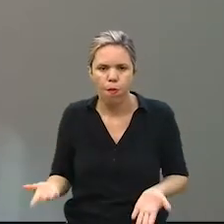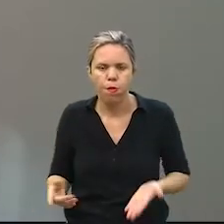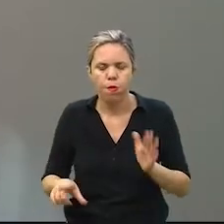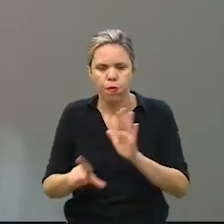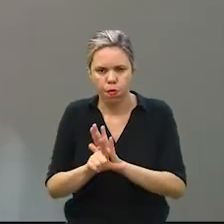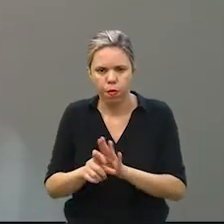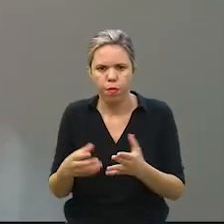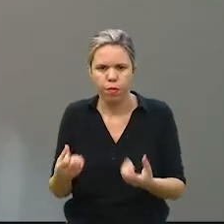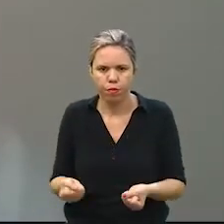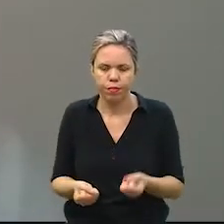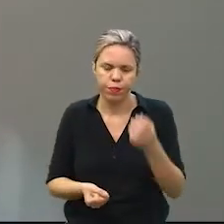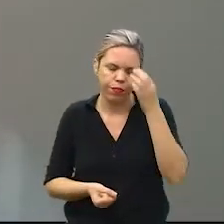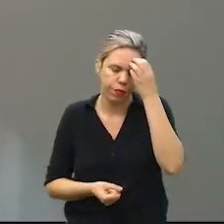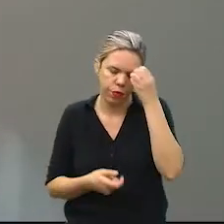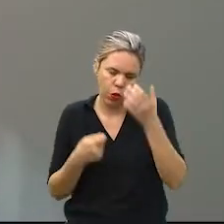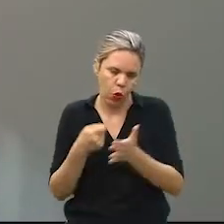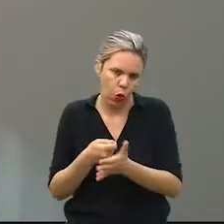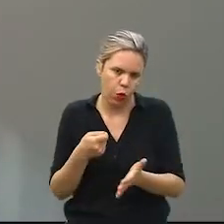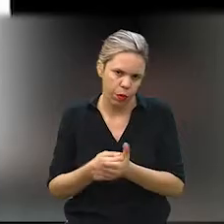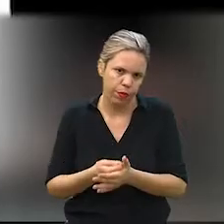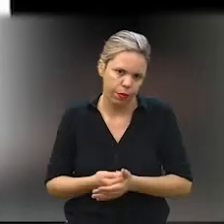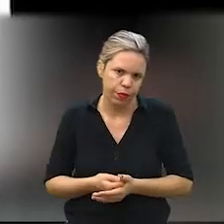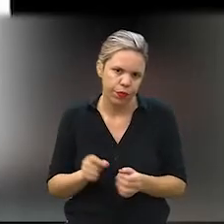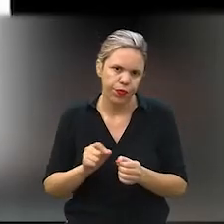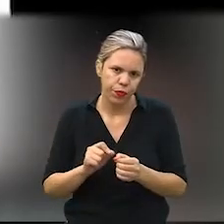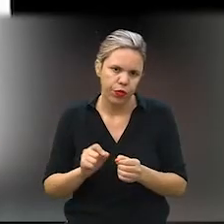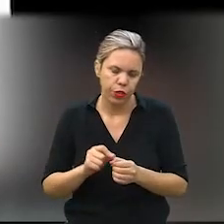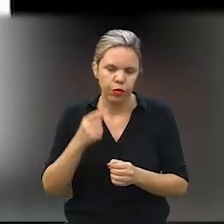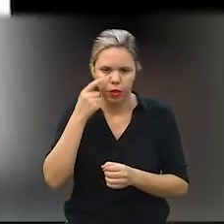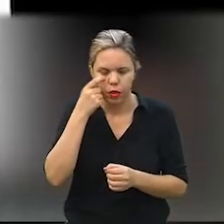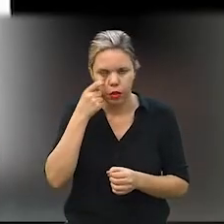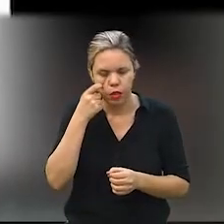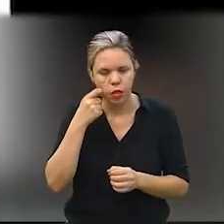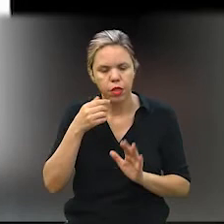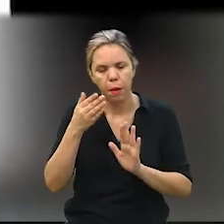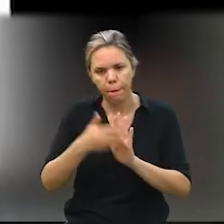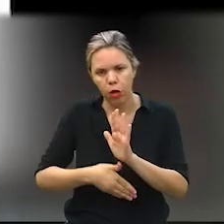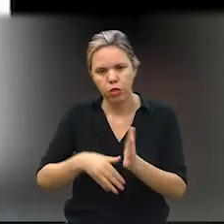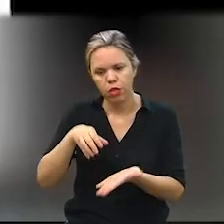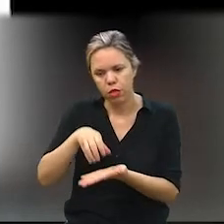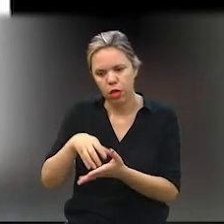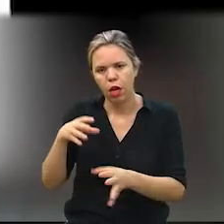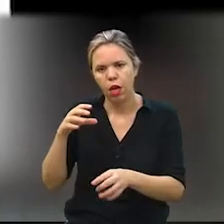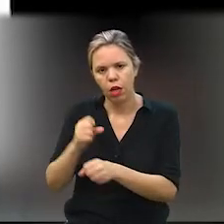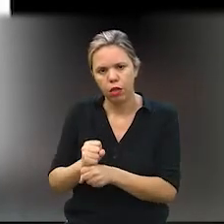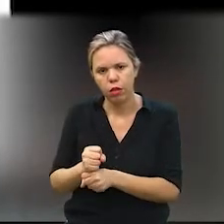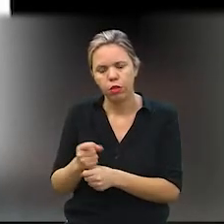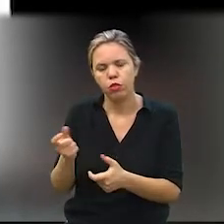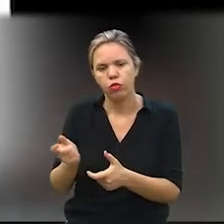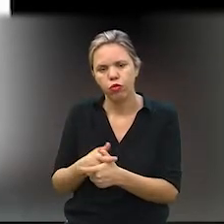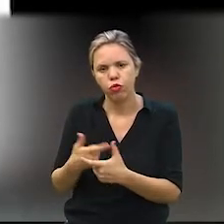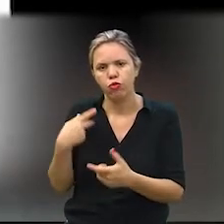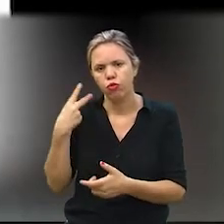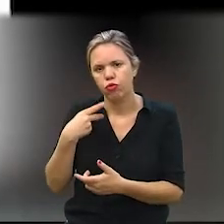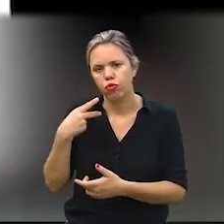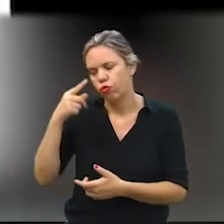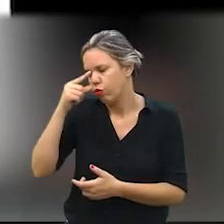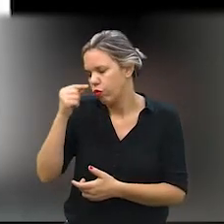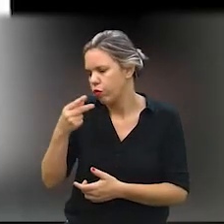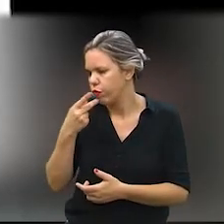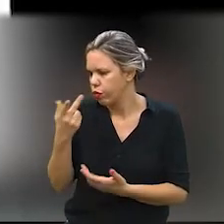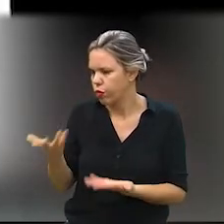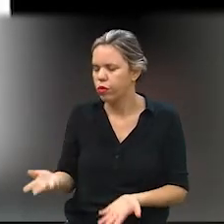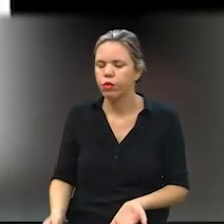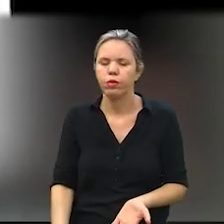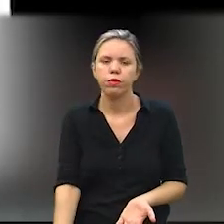lei ela prevê que a obrigatoriedade de fazer o encaminhamento ao Tribunal de Contas, como o nosso amigo vereador Arnaldo